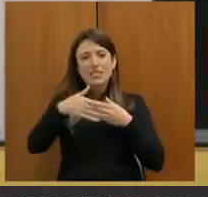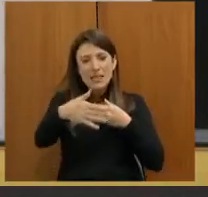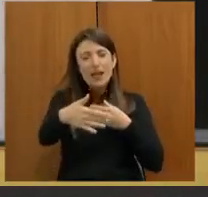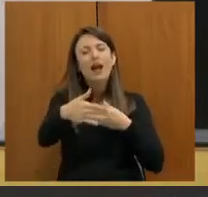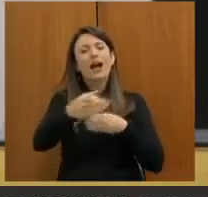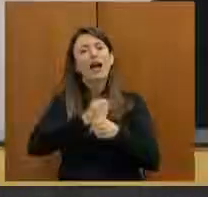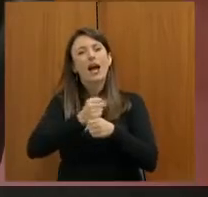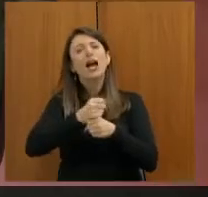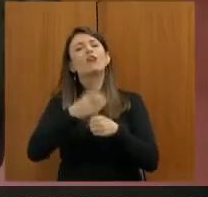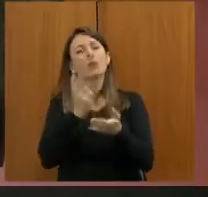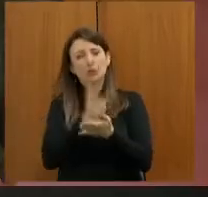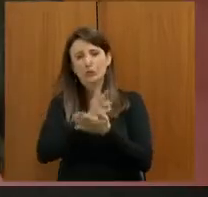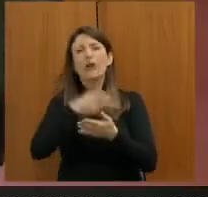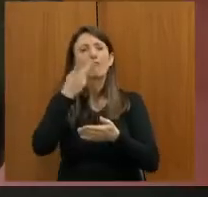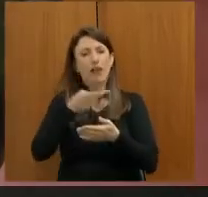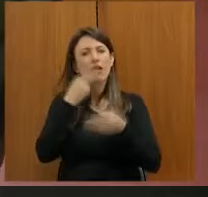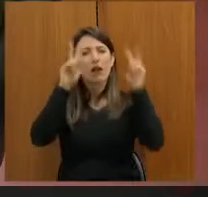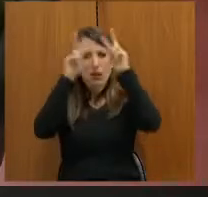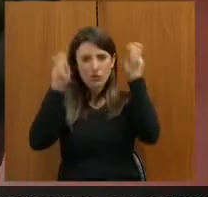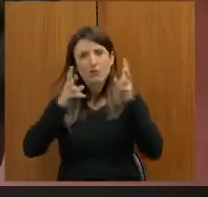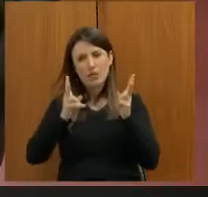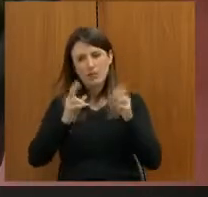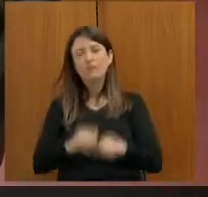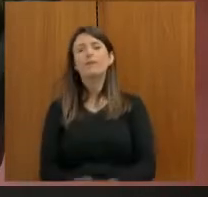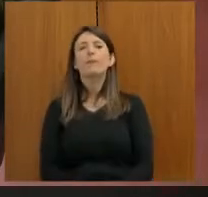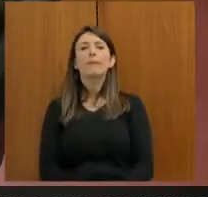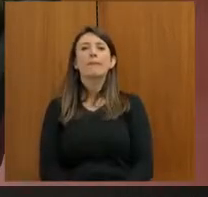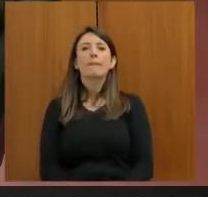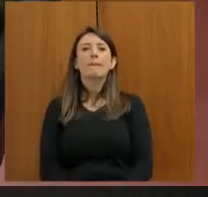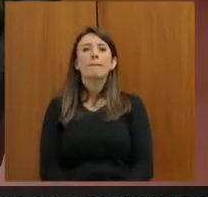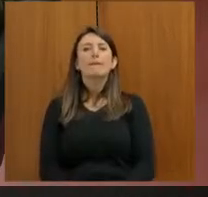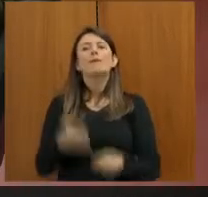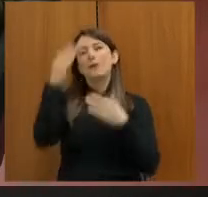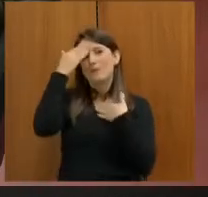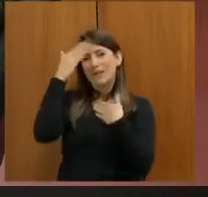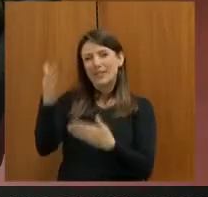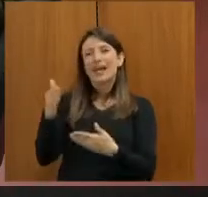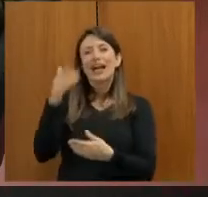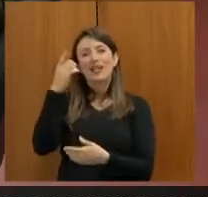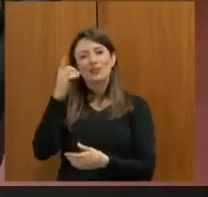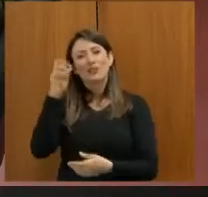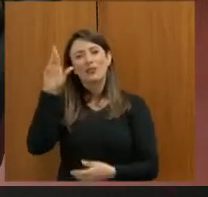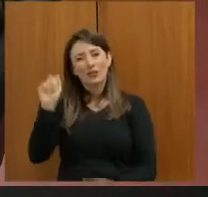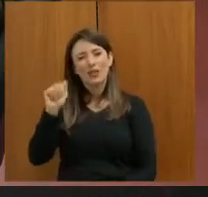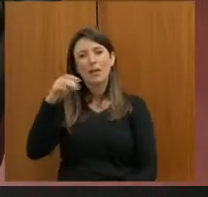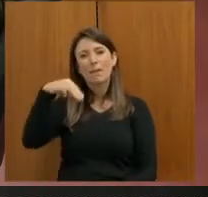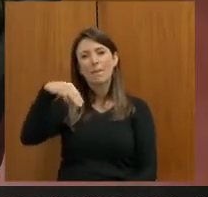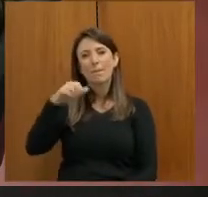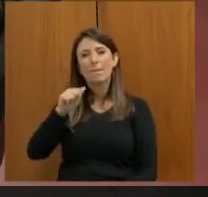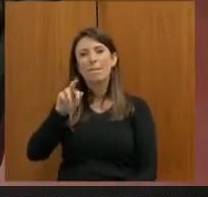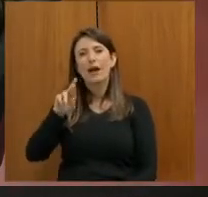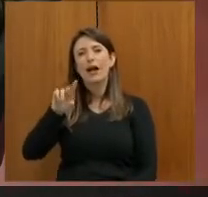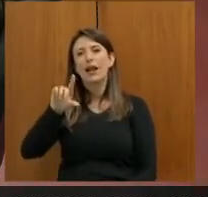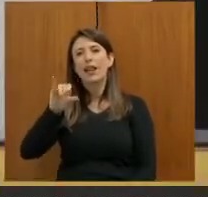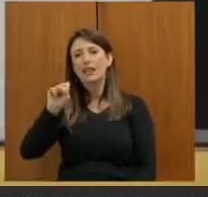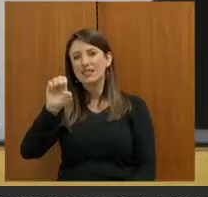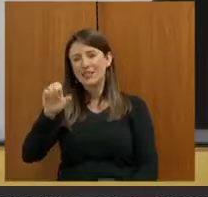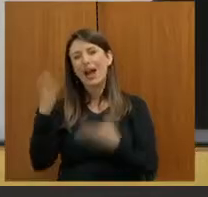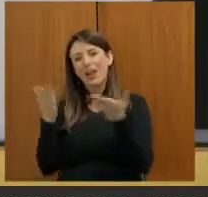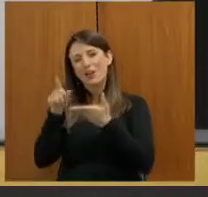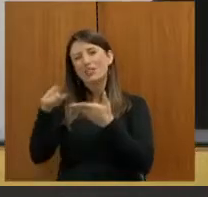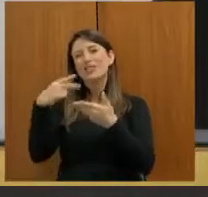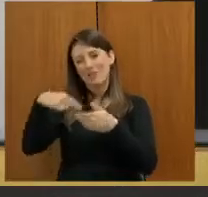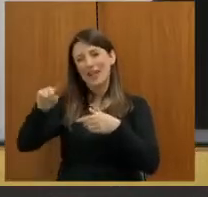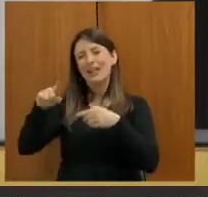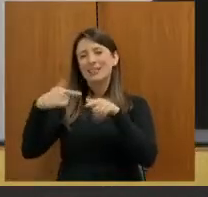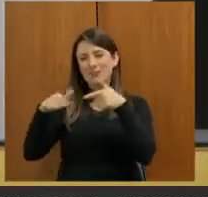aí é bom gente então vamos agora vou passar aqui brigada viu doutora Marlise sei que você vai agora aí avaliar uma banca o